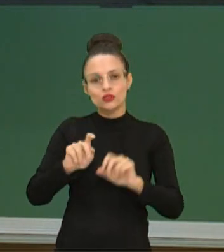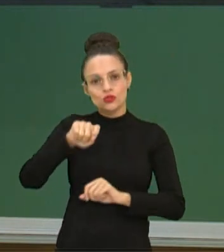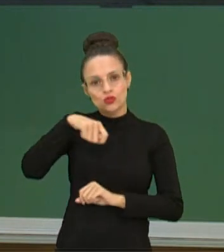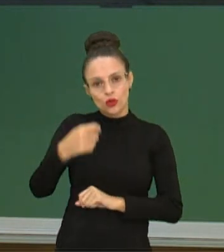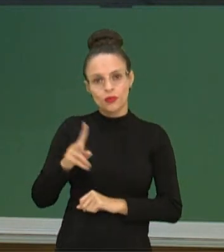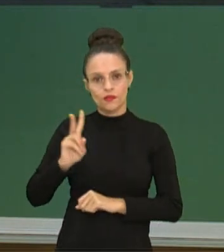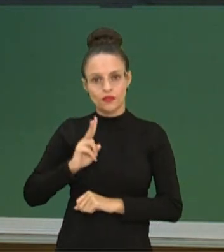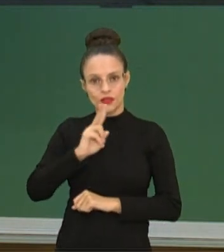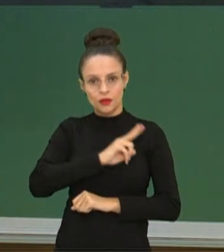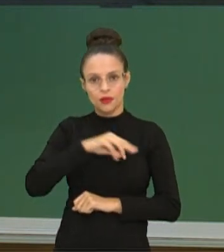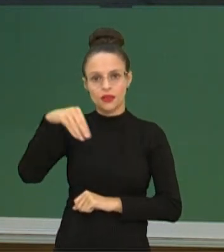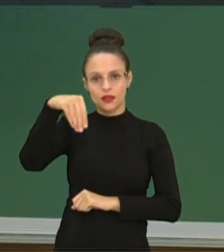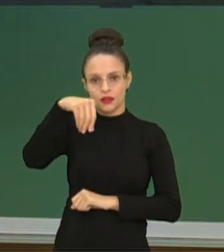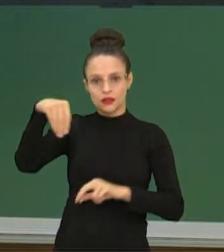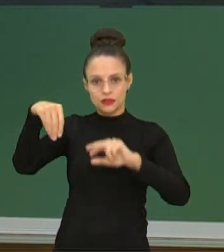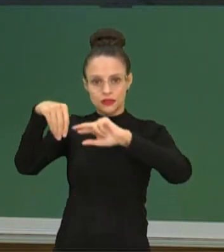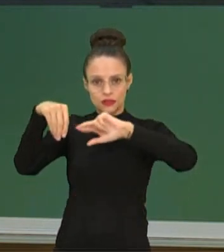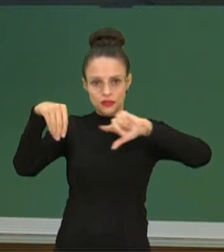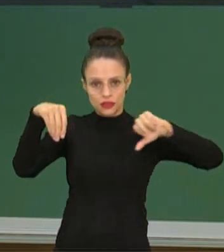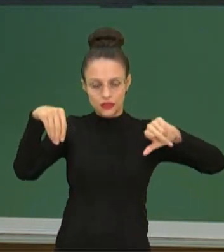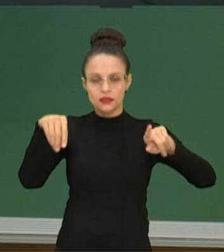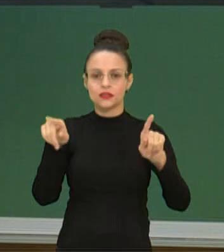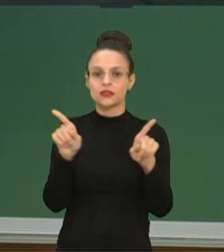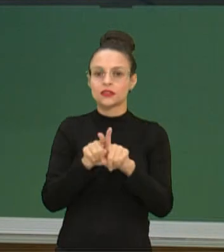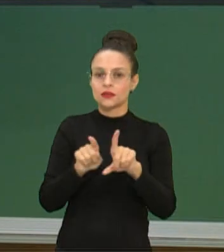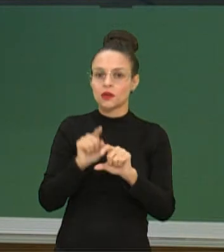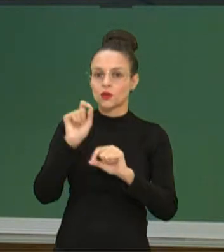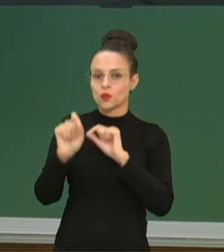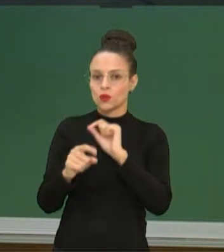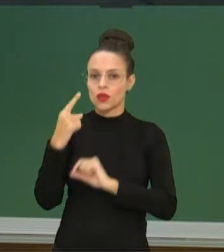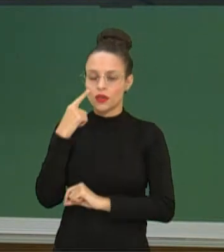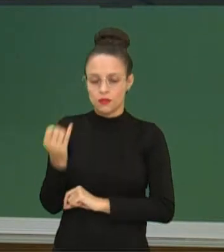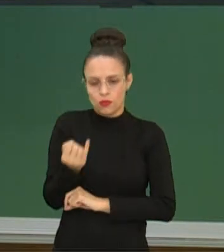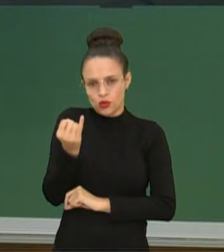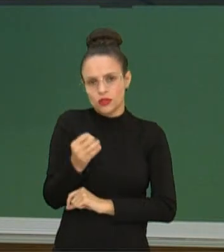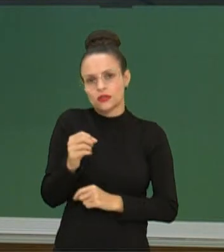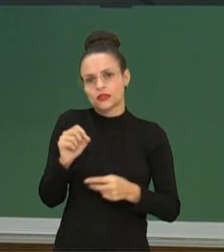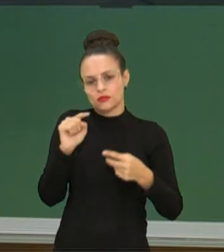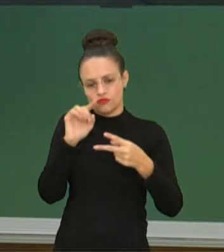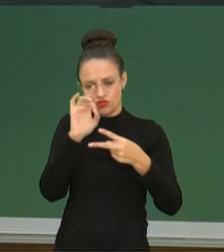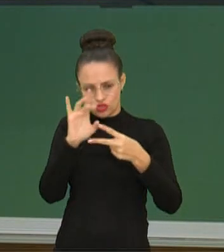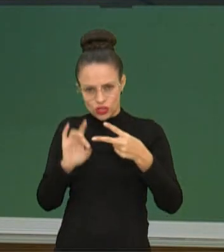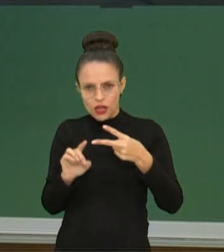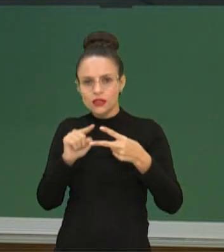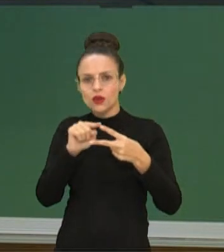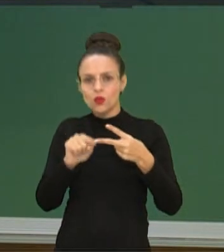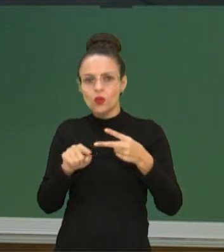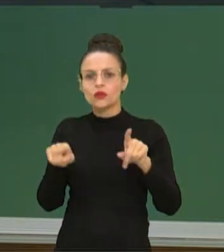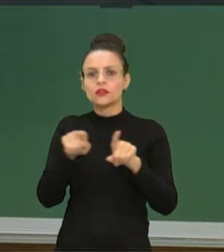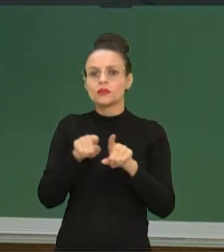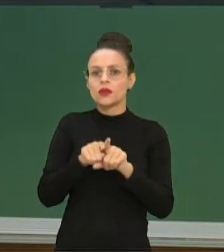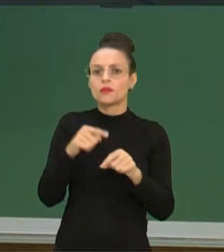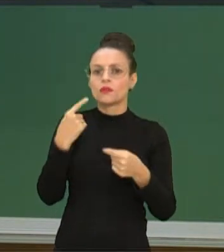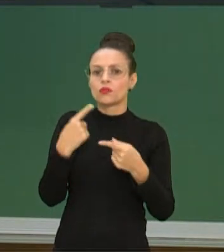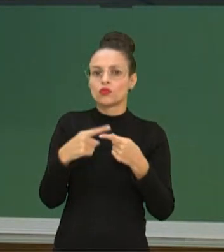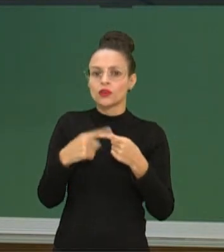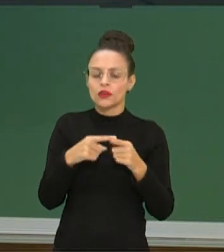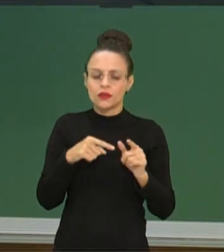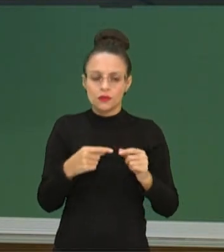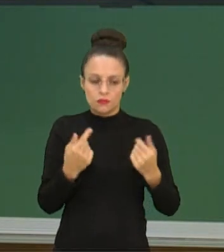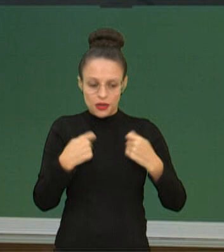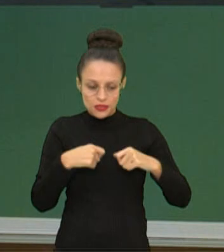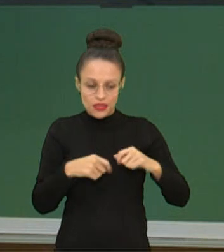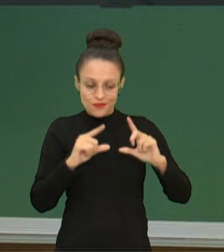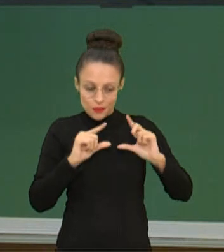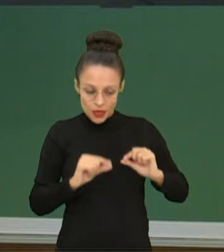as vitaminas e os sais minerais. Vimos um pouquinho da importância deles, né, que apesar da gente precisar em doses menores,